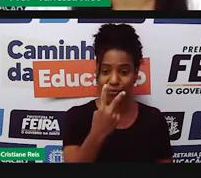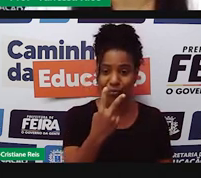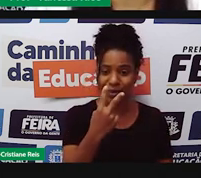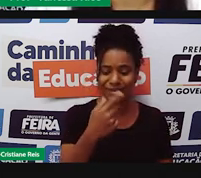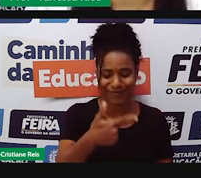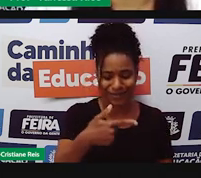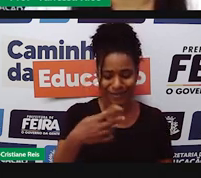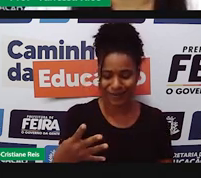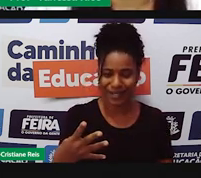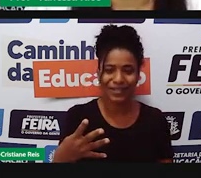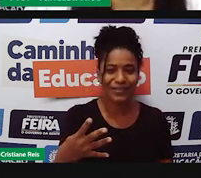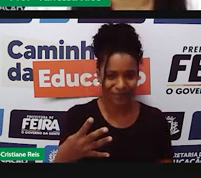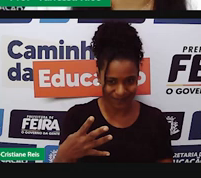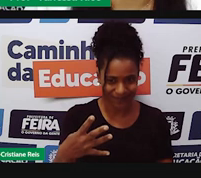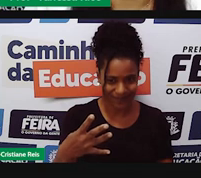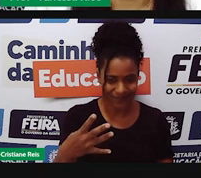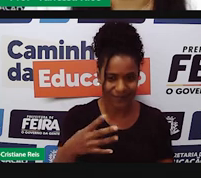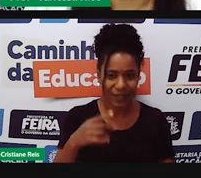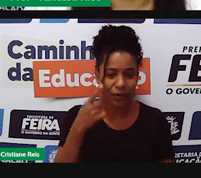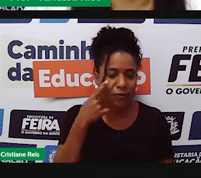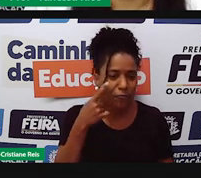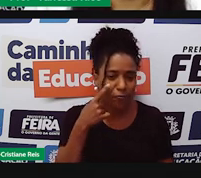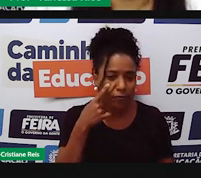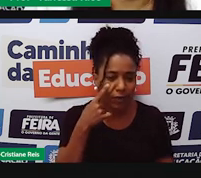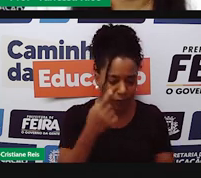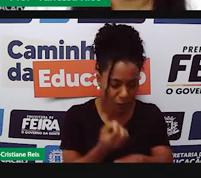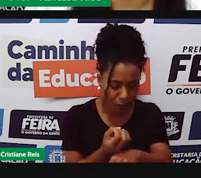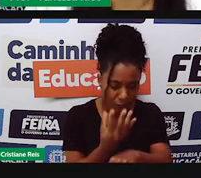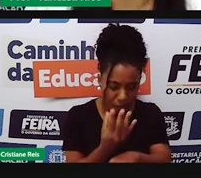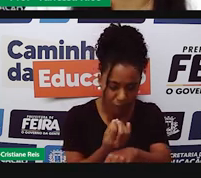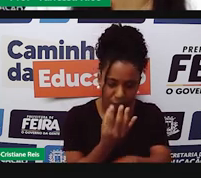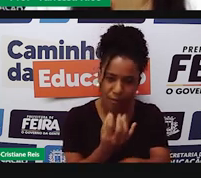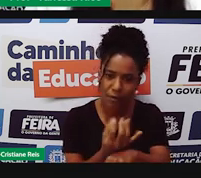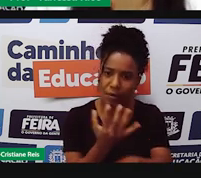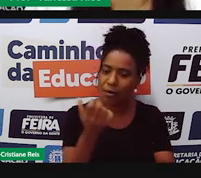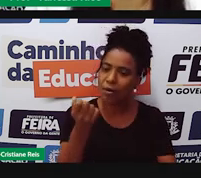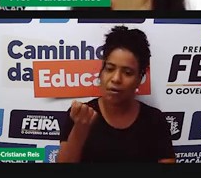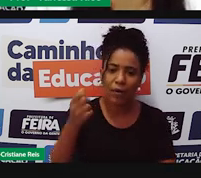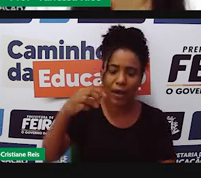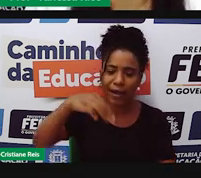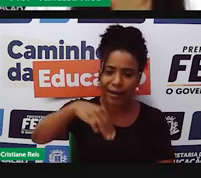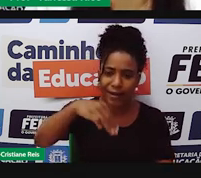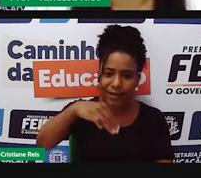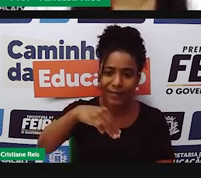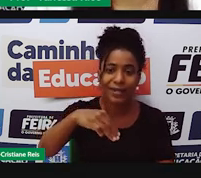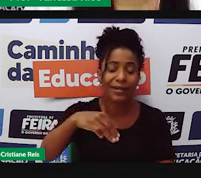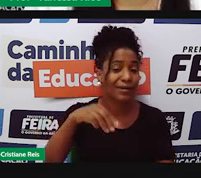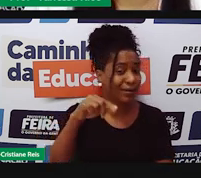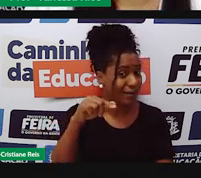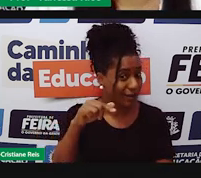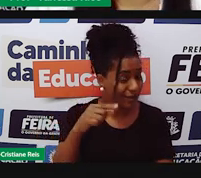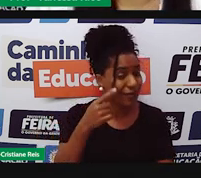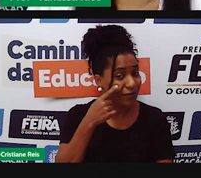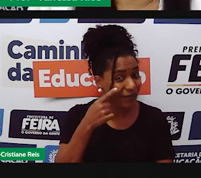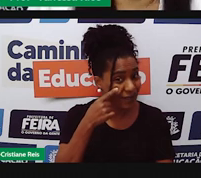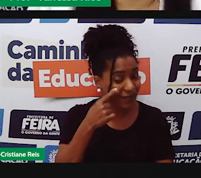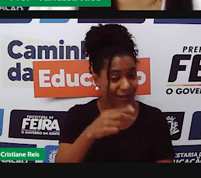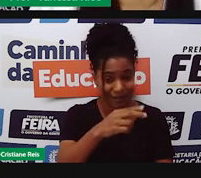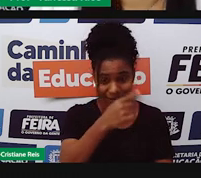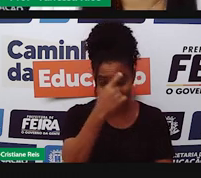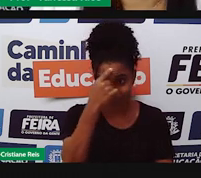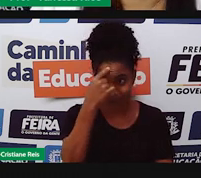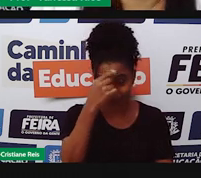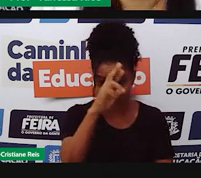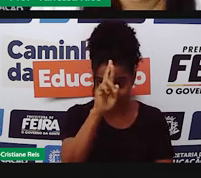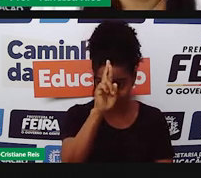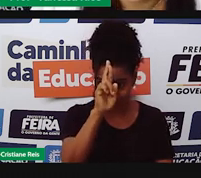aparece, por exemplo, a luzinha acesa aqui, ó, no AM, significa que são 7h20 antes do meio-dia.